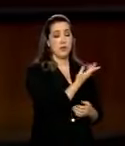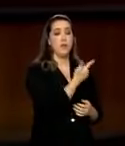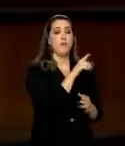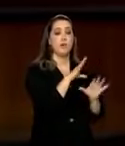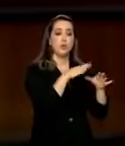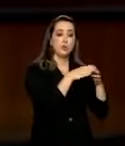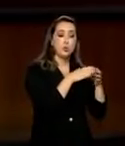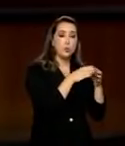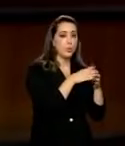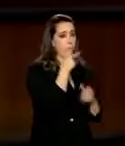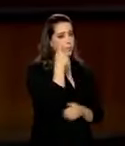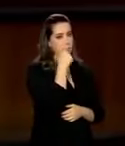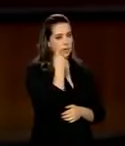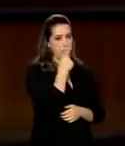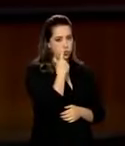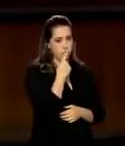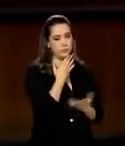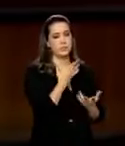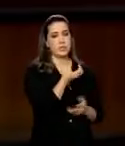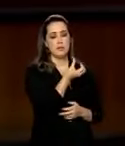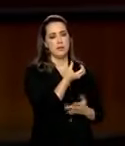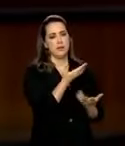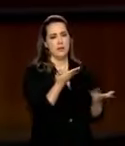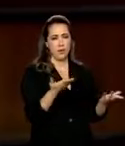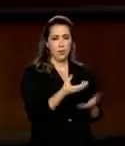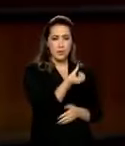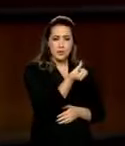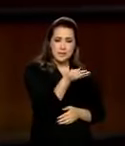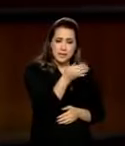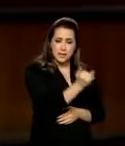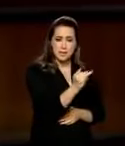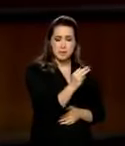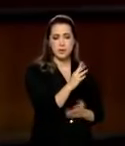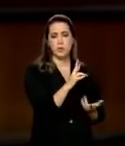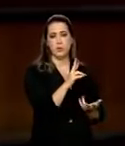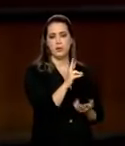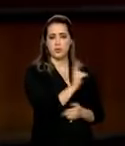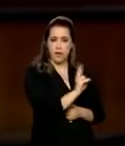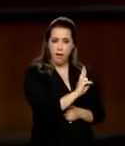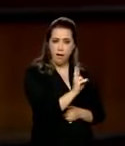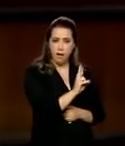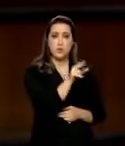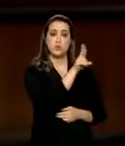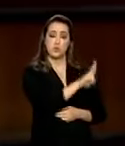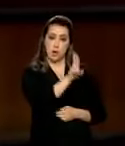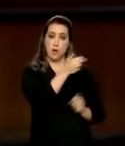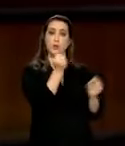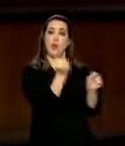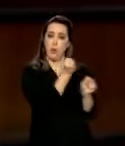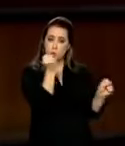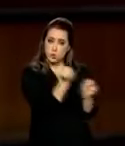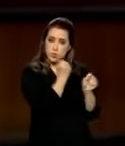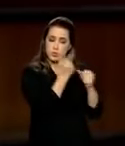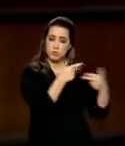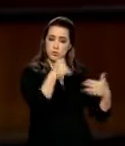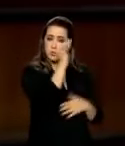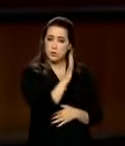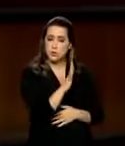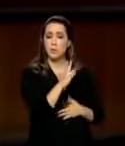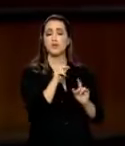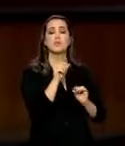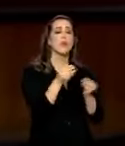os partidos tiveram. 6 bilhões. Imagina na mão do ministro Tarcísio o que poderia ser feito com esse dinheiro. Poderia, por exemplo, ter que